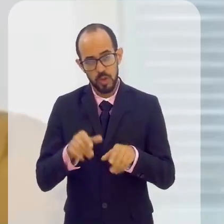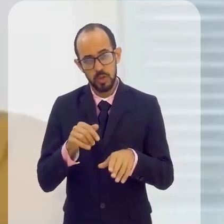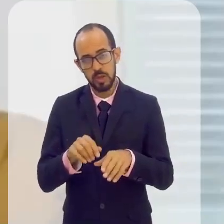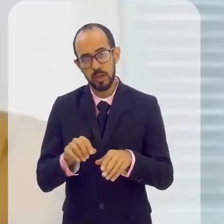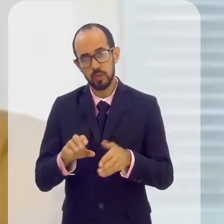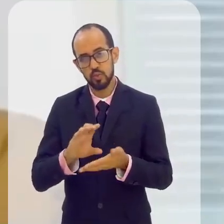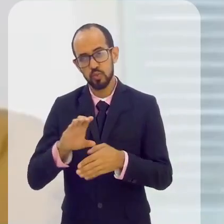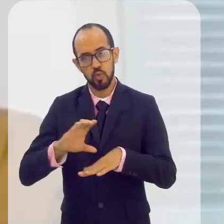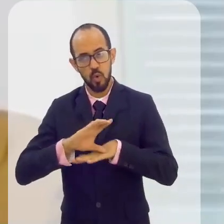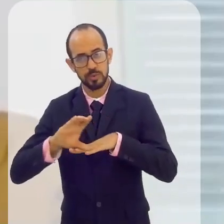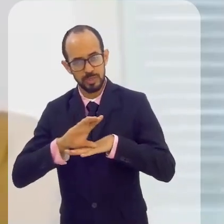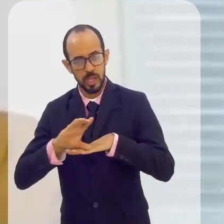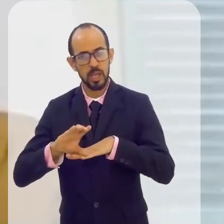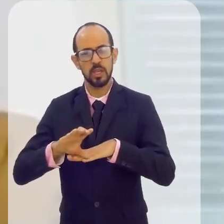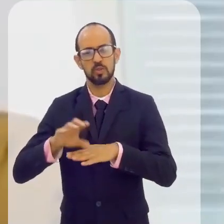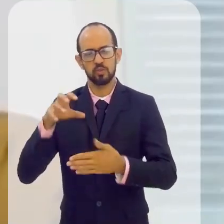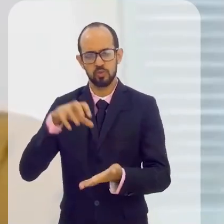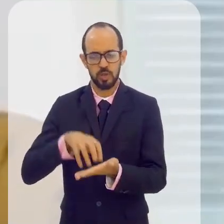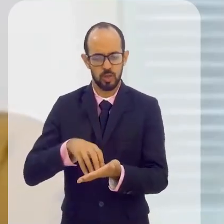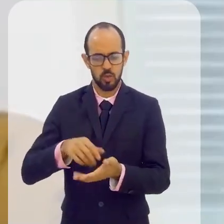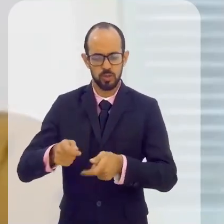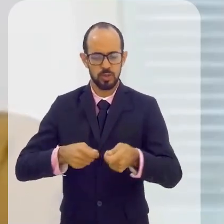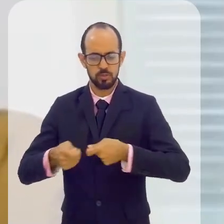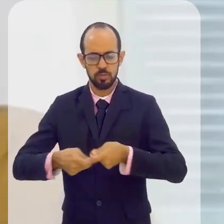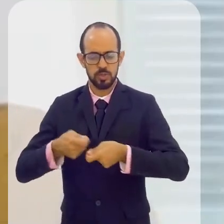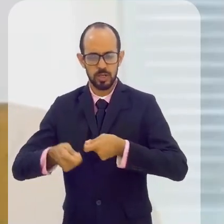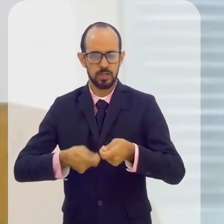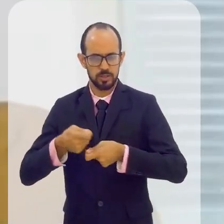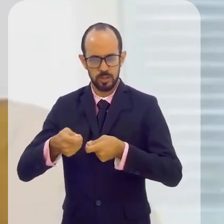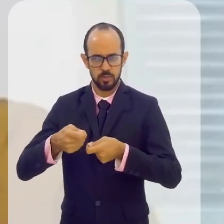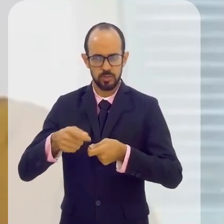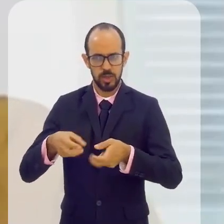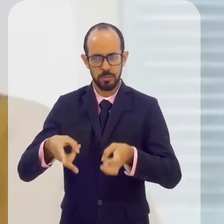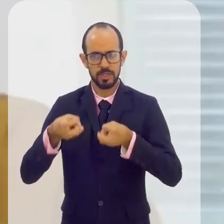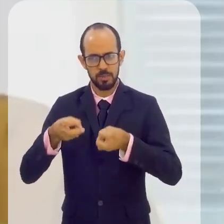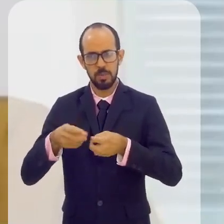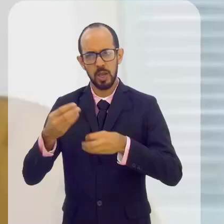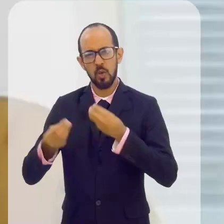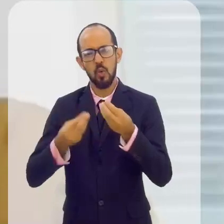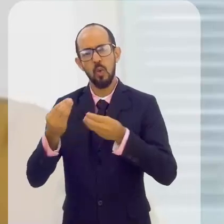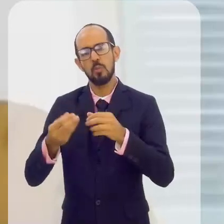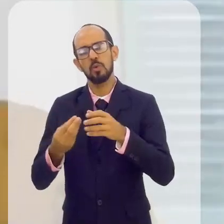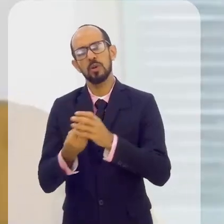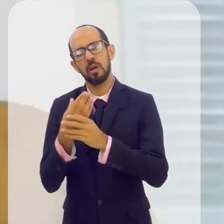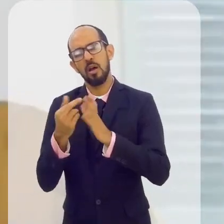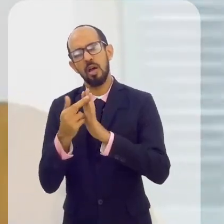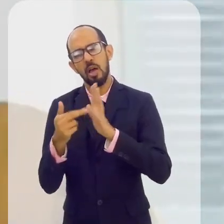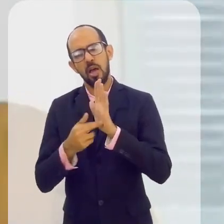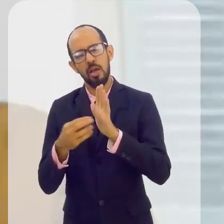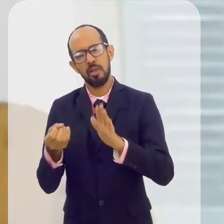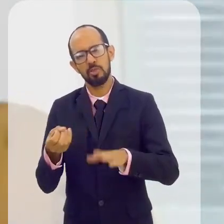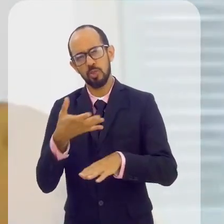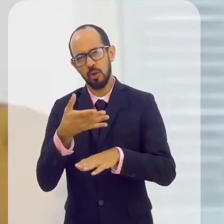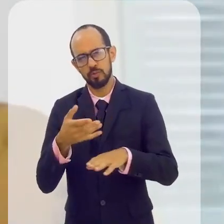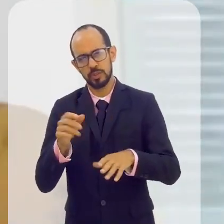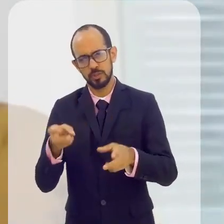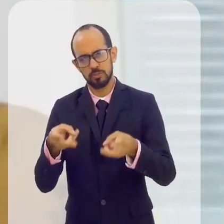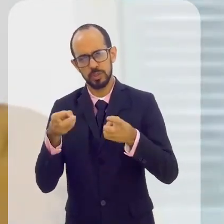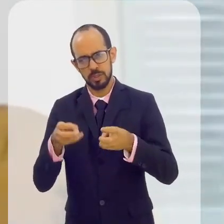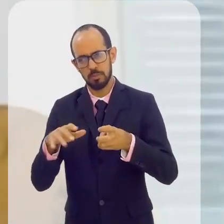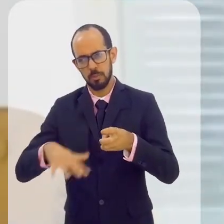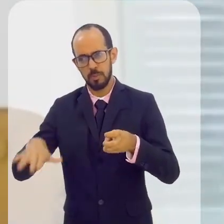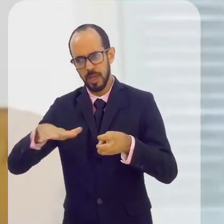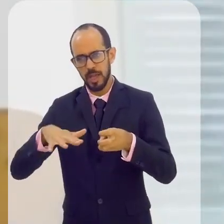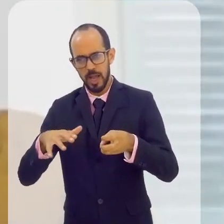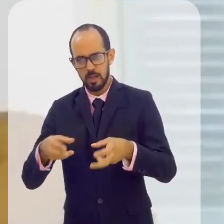dos conselhos e dos órgãos reguladores, né? Dessa questão da regulação. Hoje, cada vez mais, a gente vê,